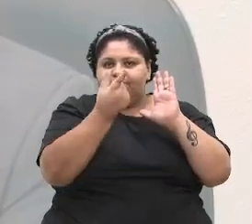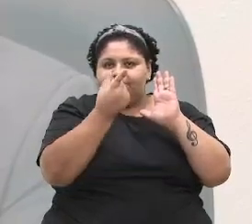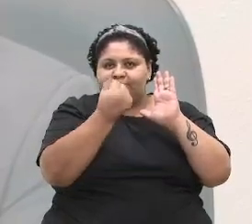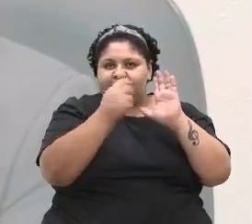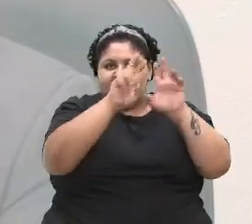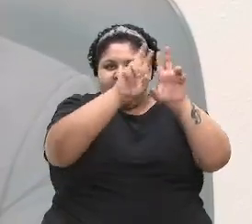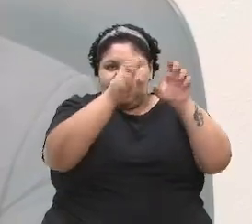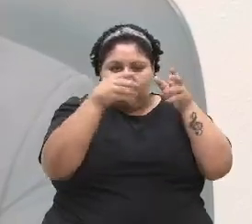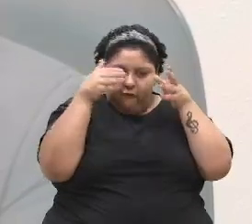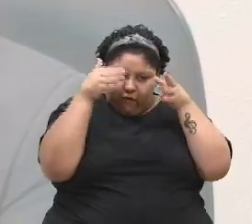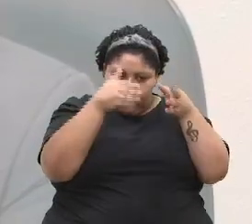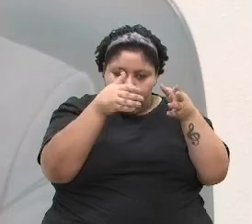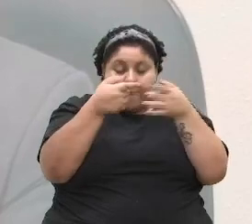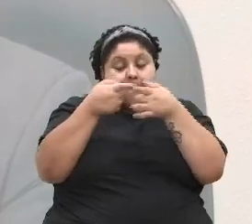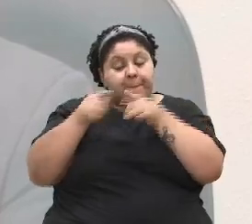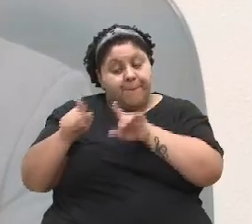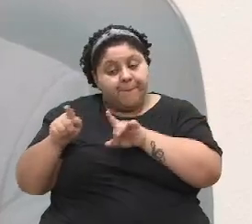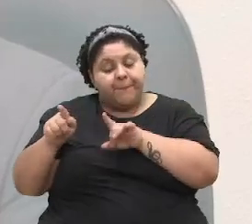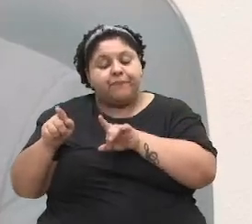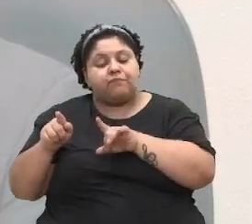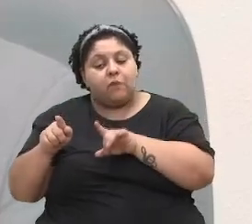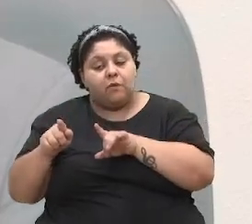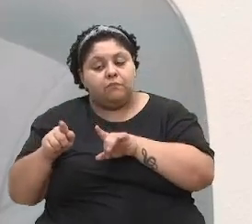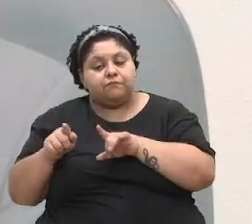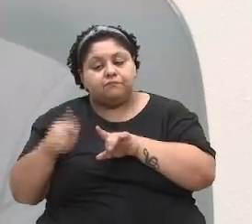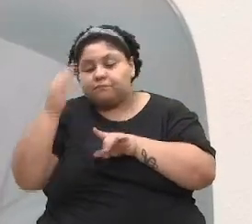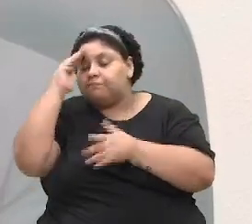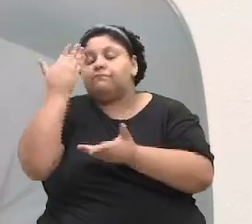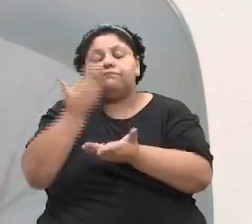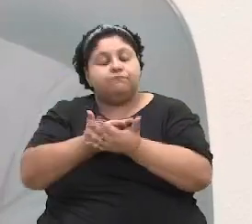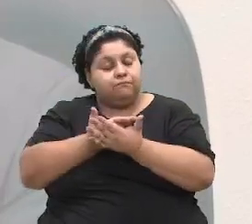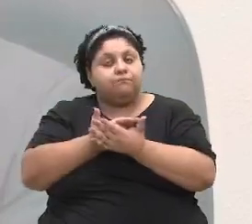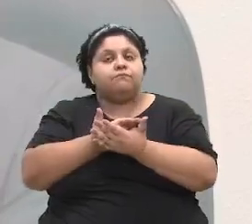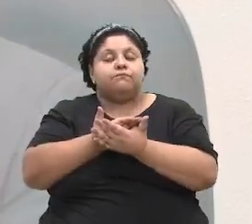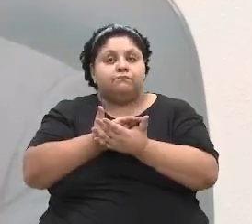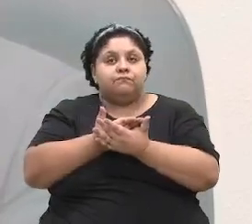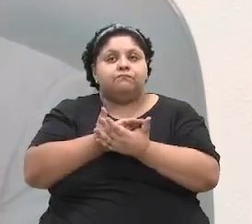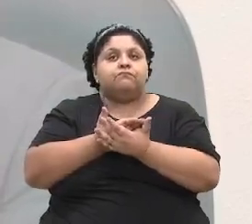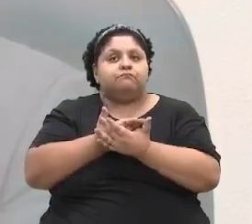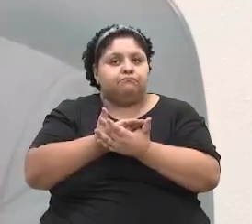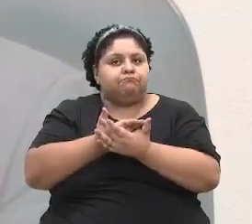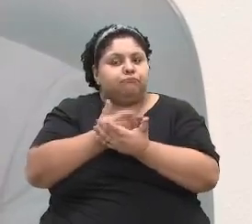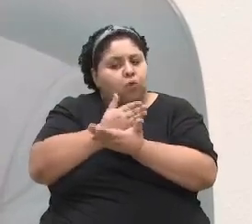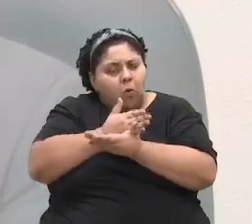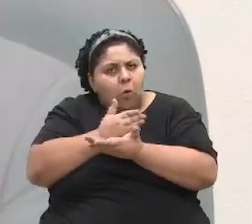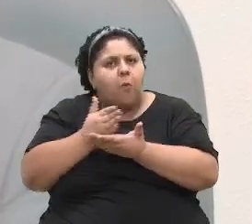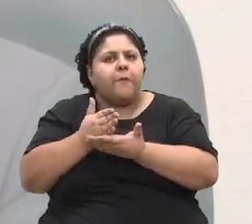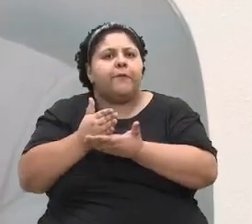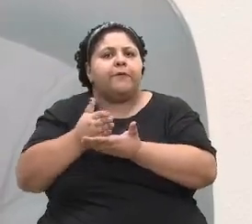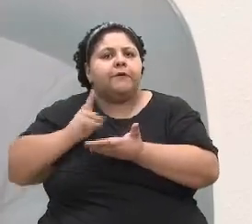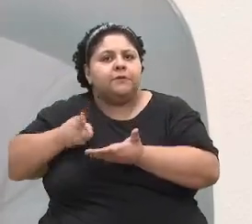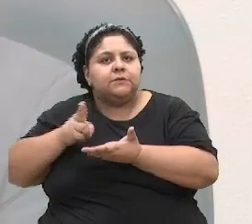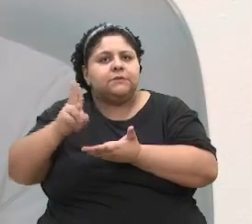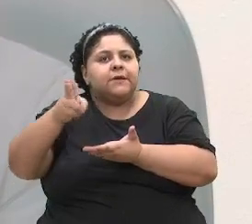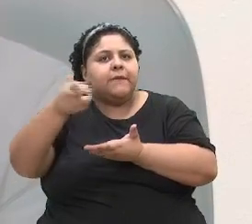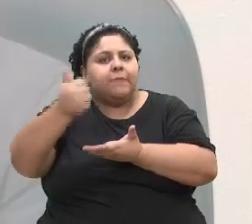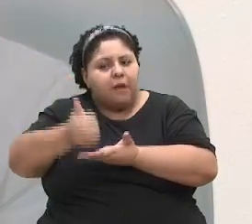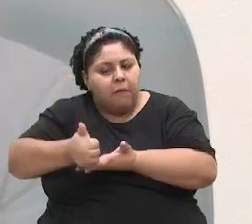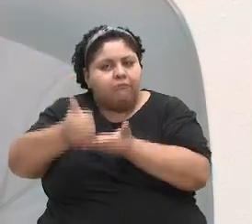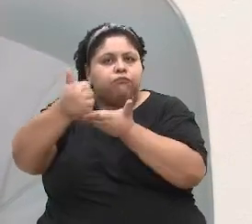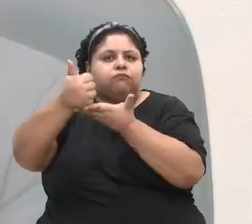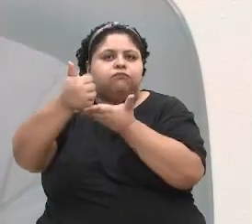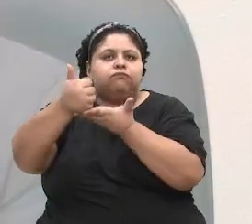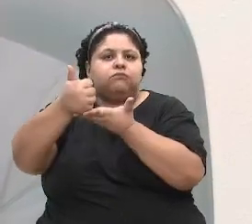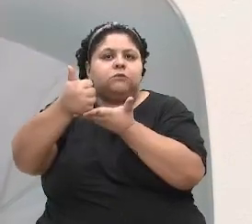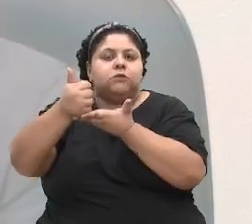em específico. Mas acredito que é um ponto de partida e sempre serei favorável